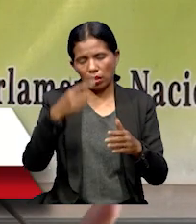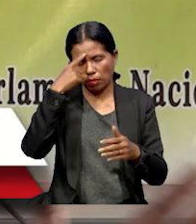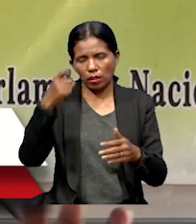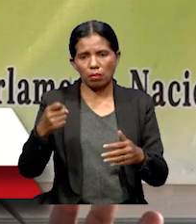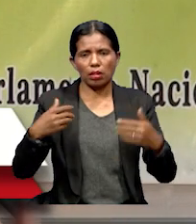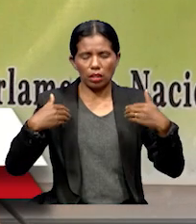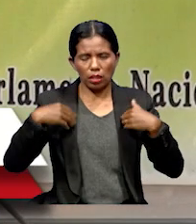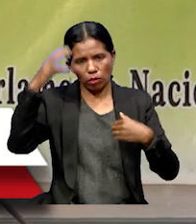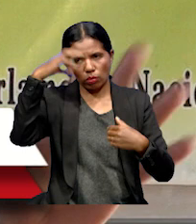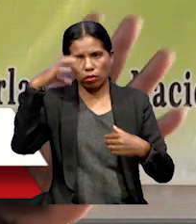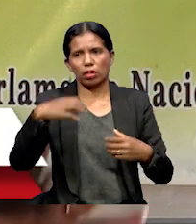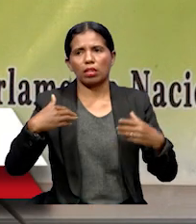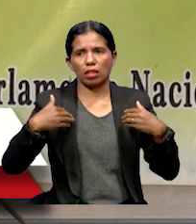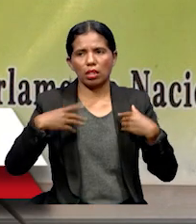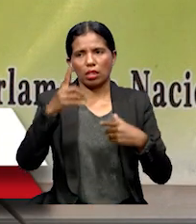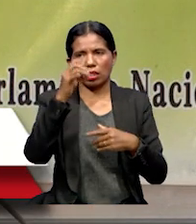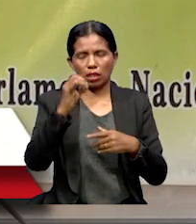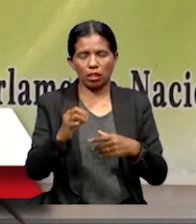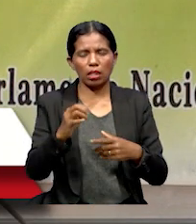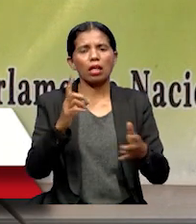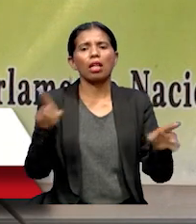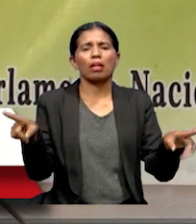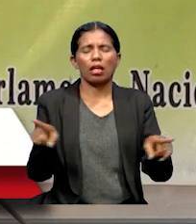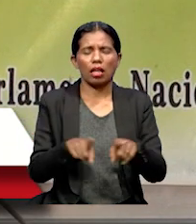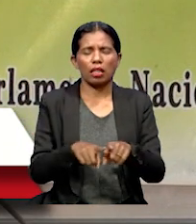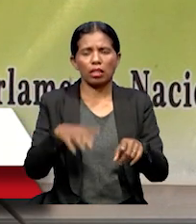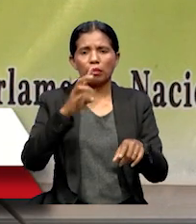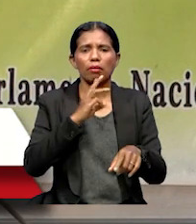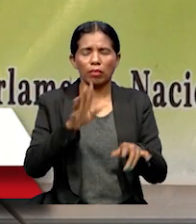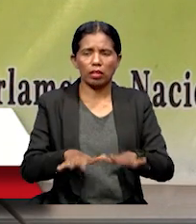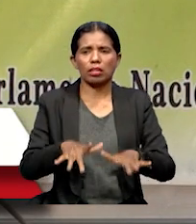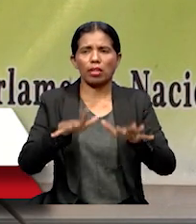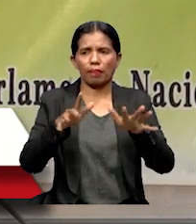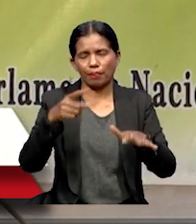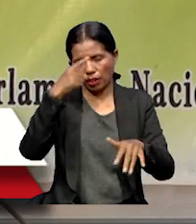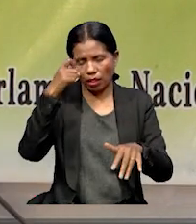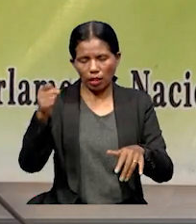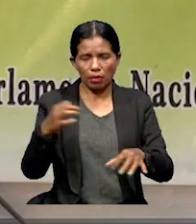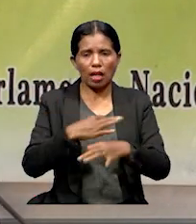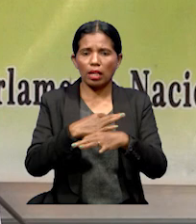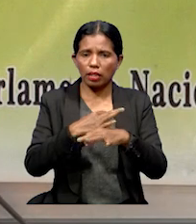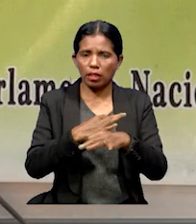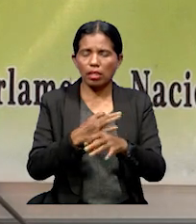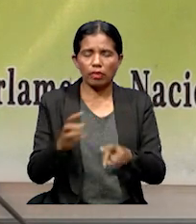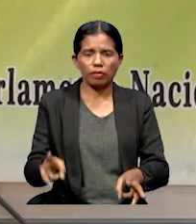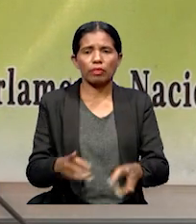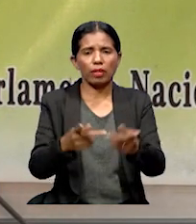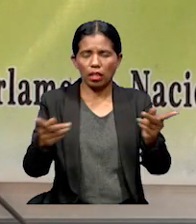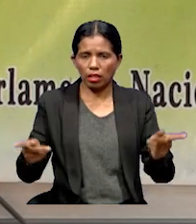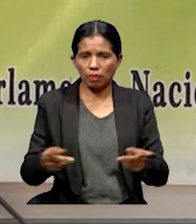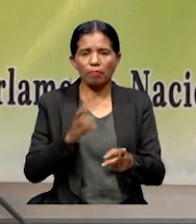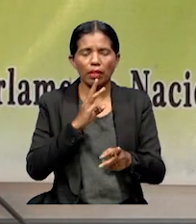rambo sempre de laranene saída. Também normalização, mas se dá 100%. Normalização